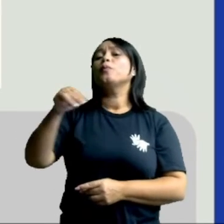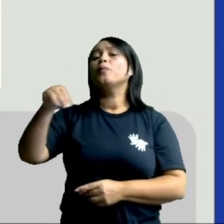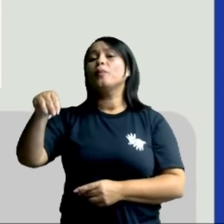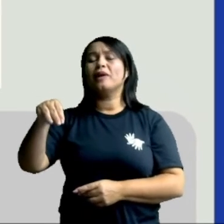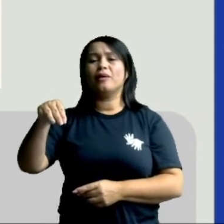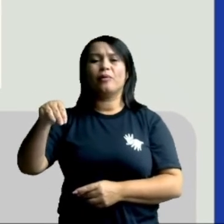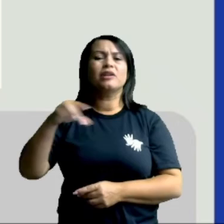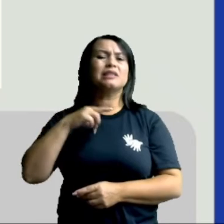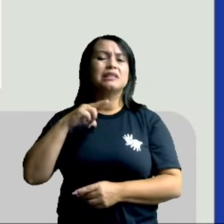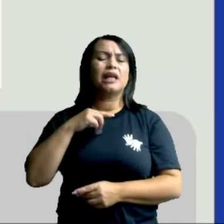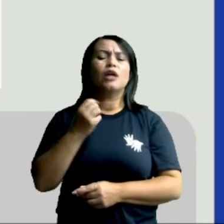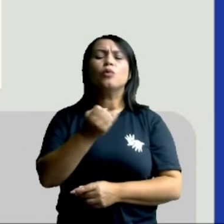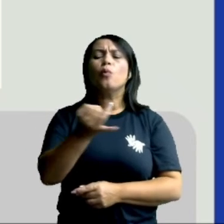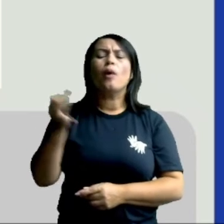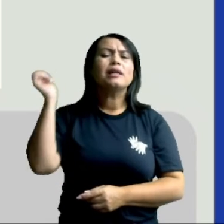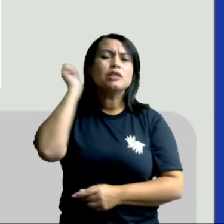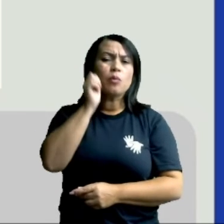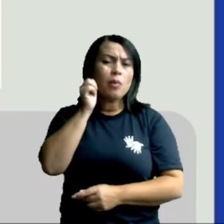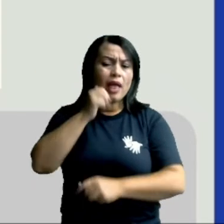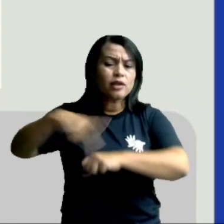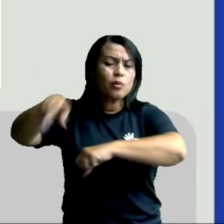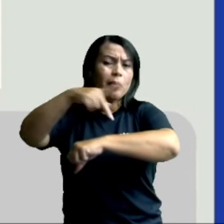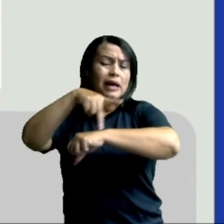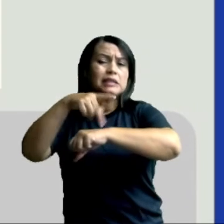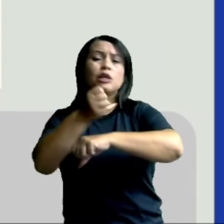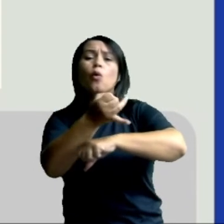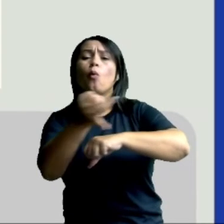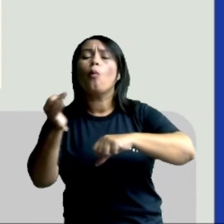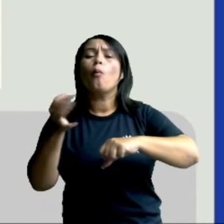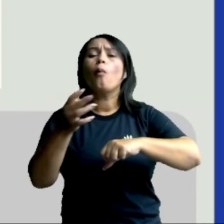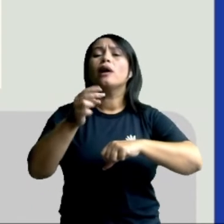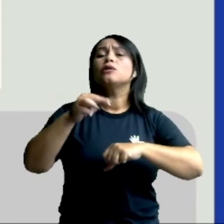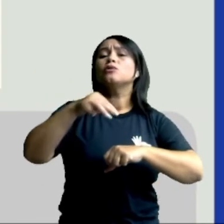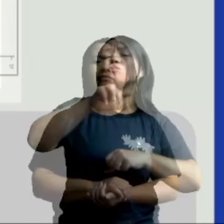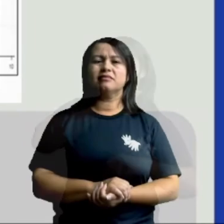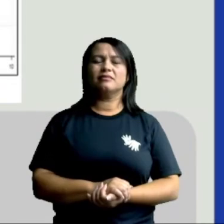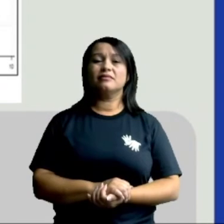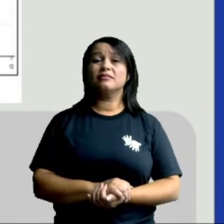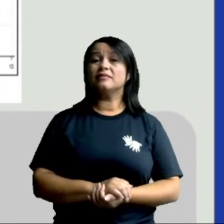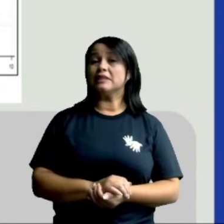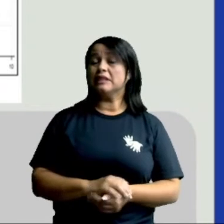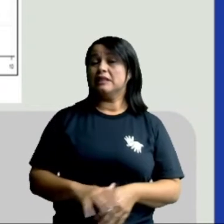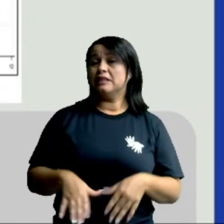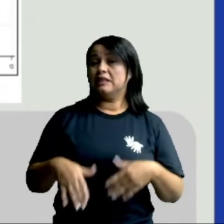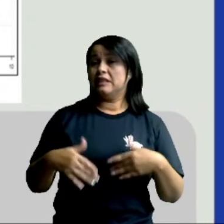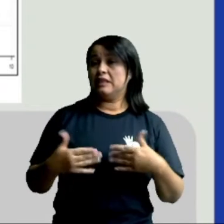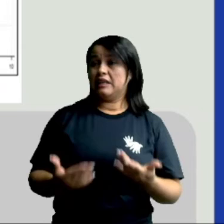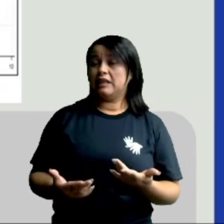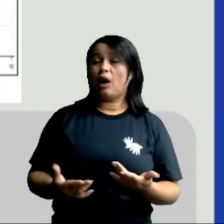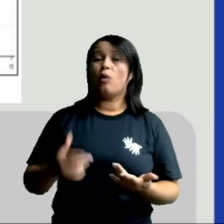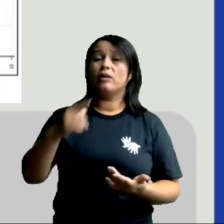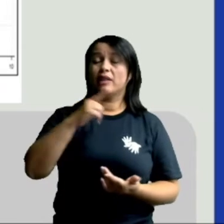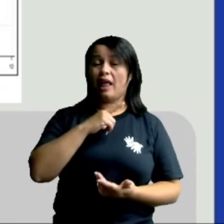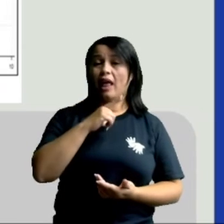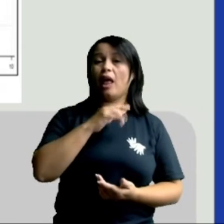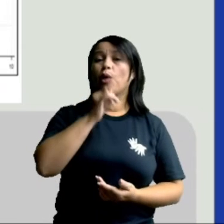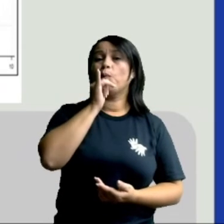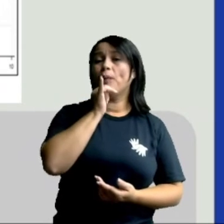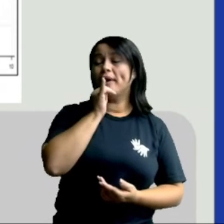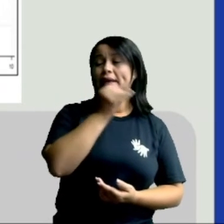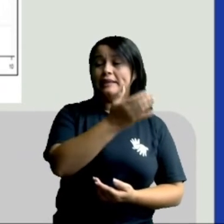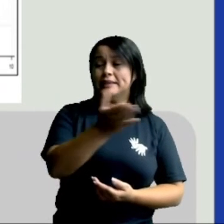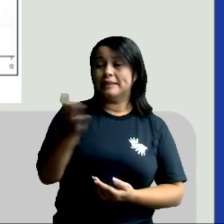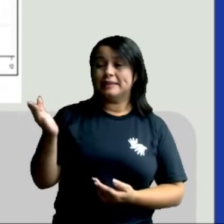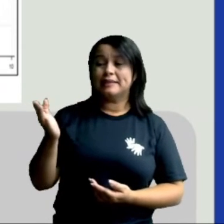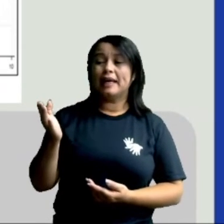a gente tem naquele país de mulheres e quantos milhões a gente tem de homens. E aí eu botei um exemplo, certo,